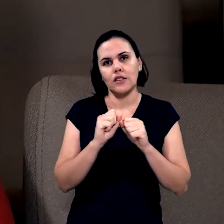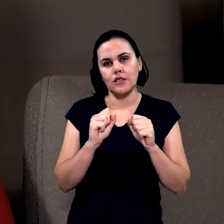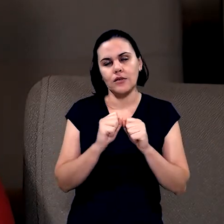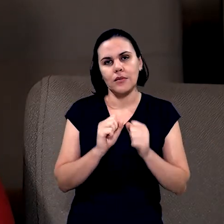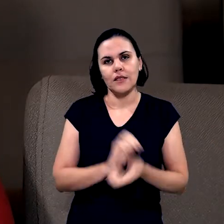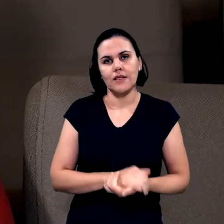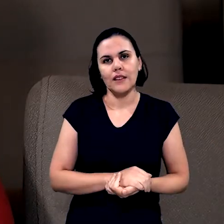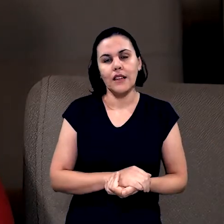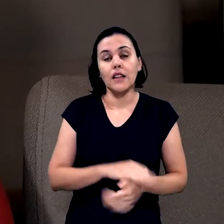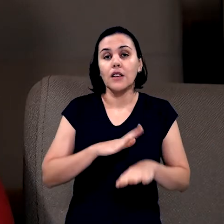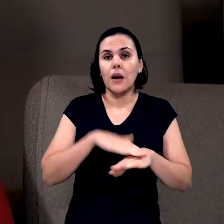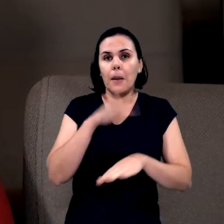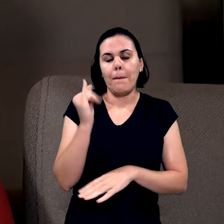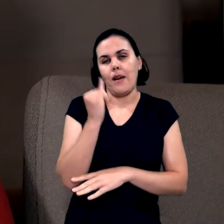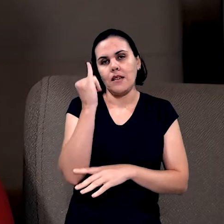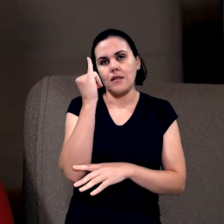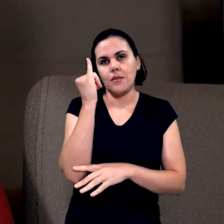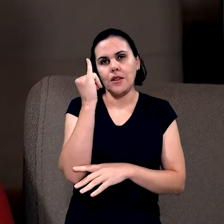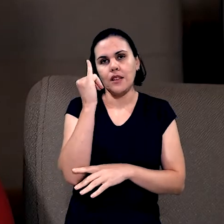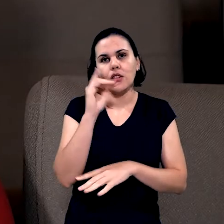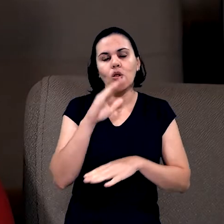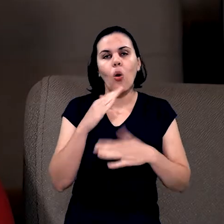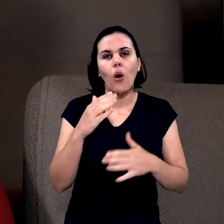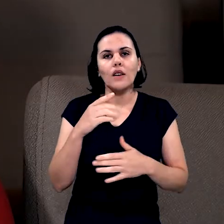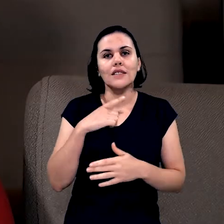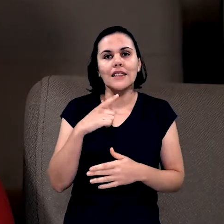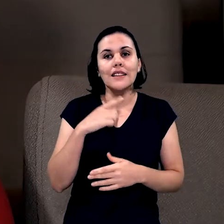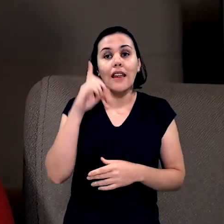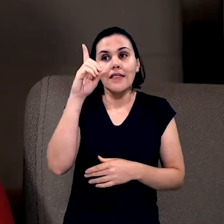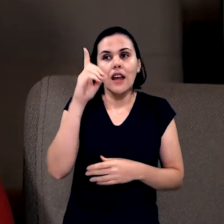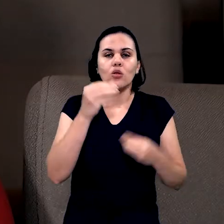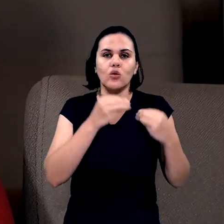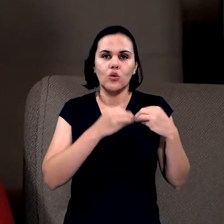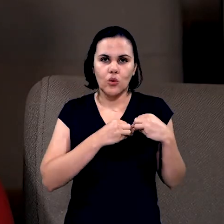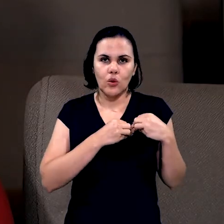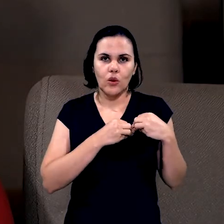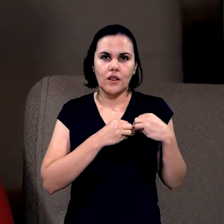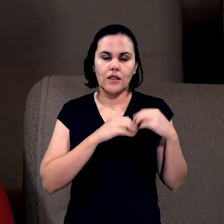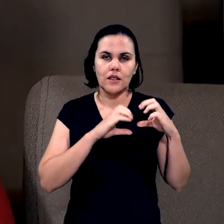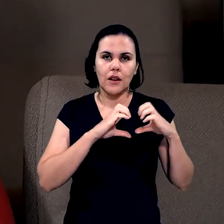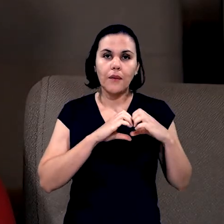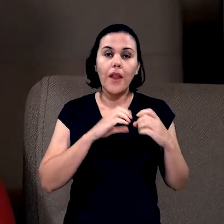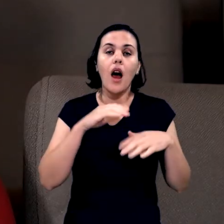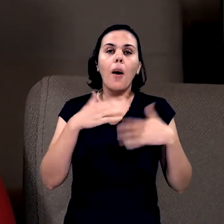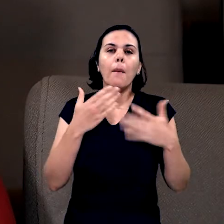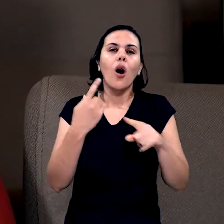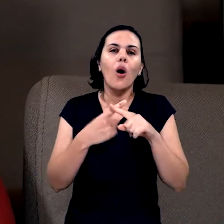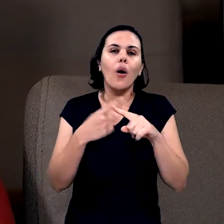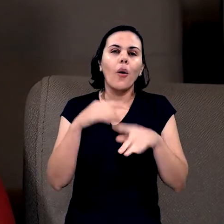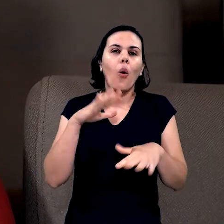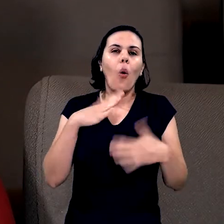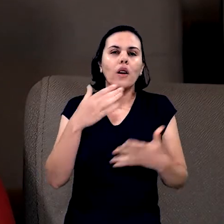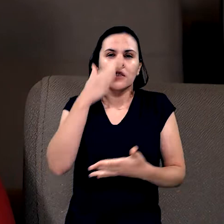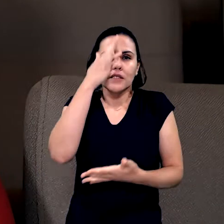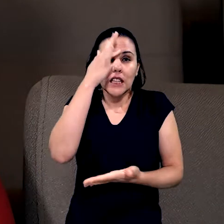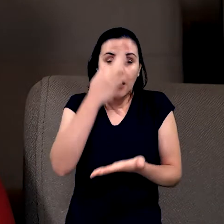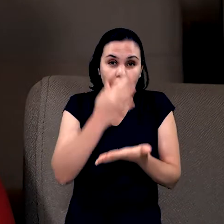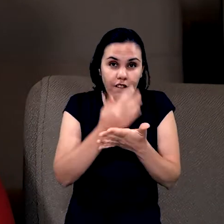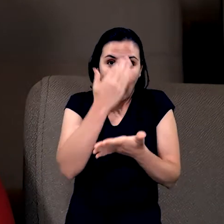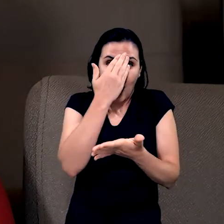vontade. E mais importante, quando se tem Deus no coração. Quando você tem